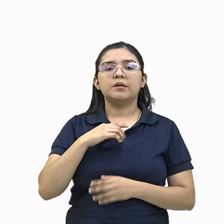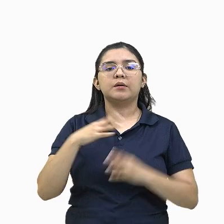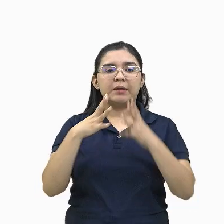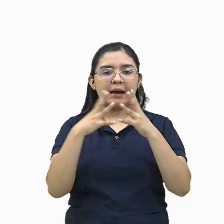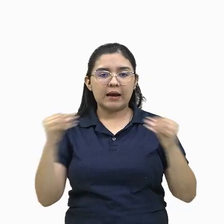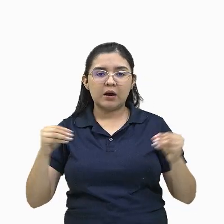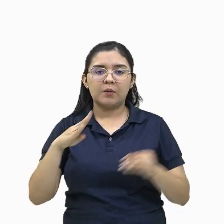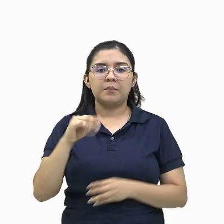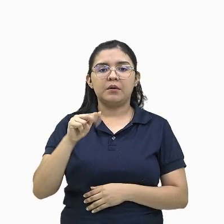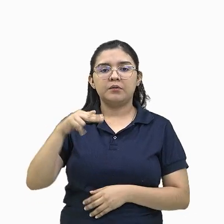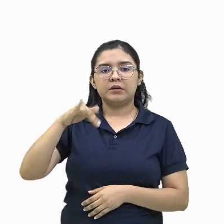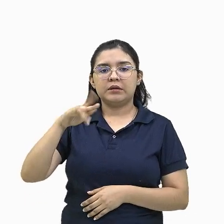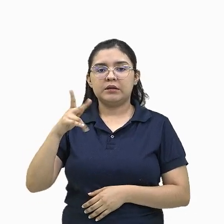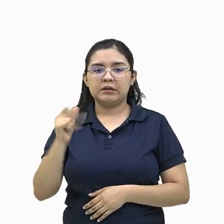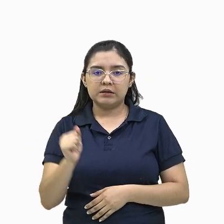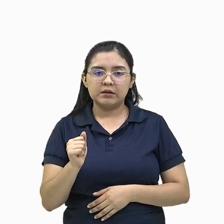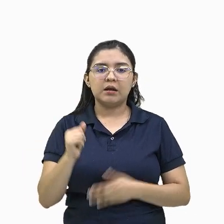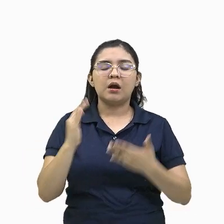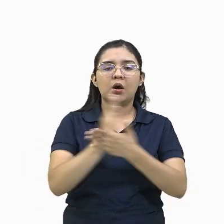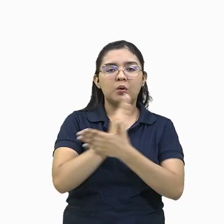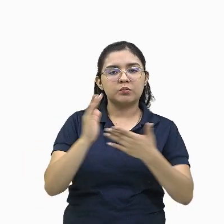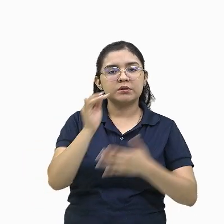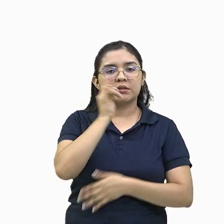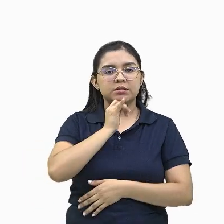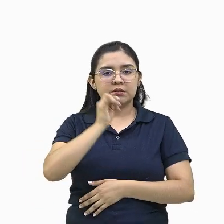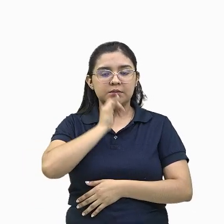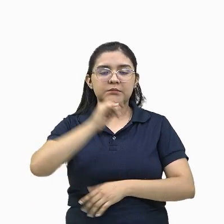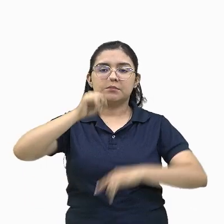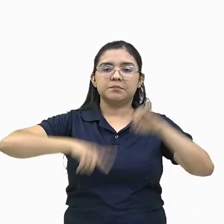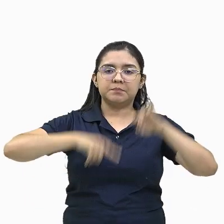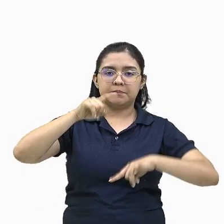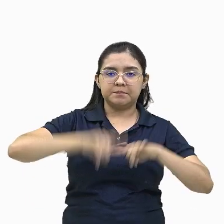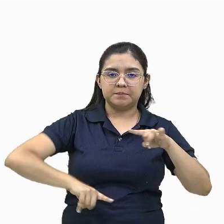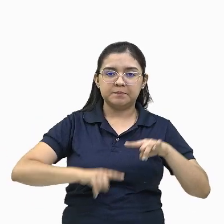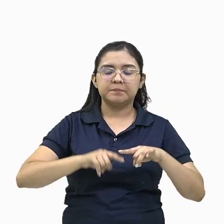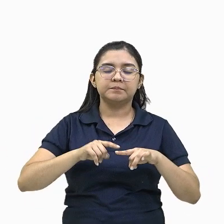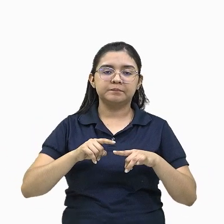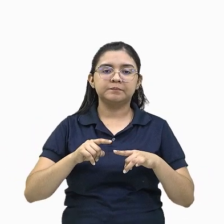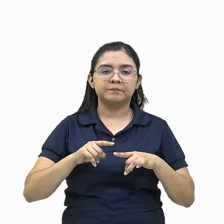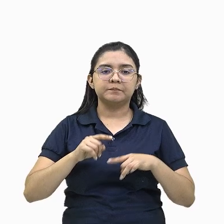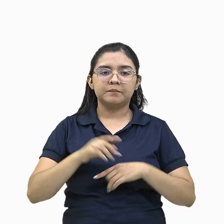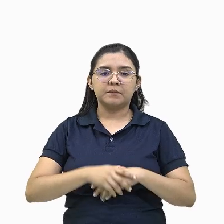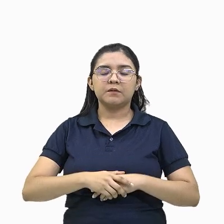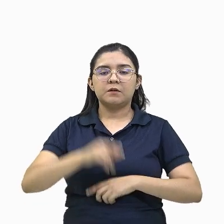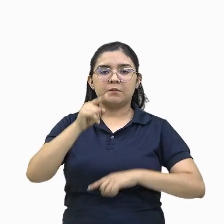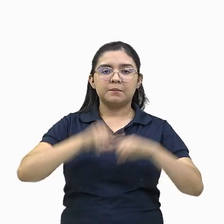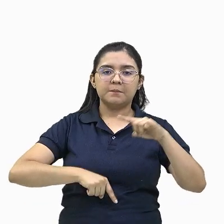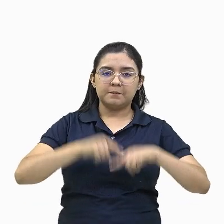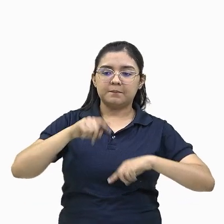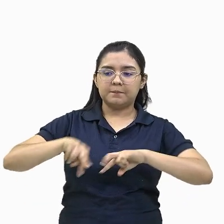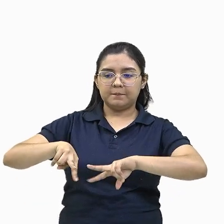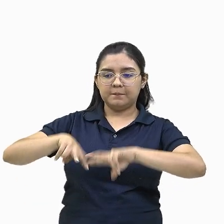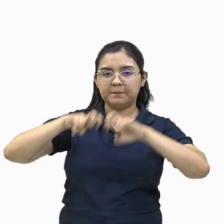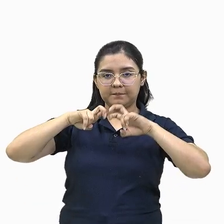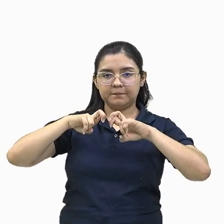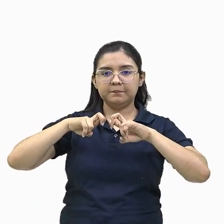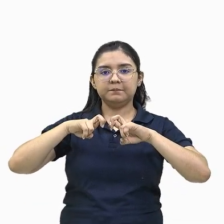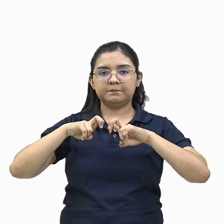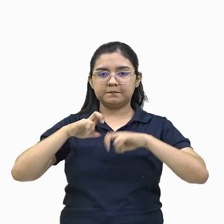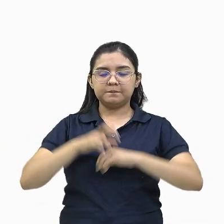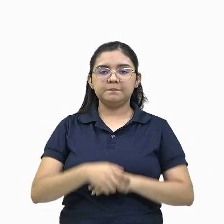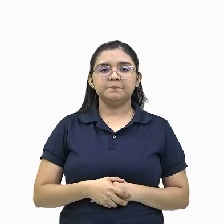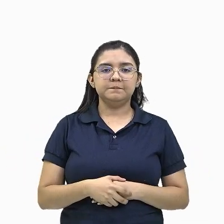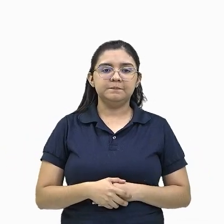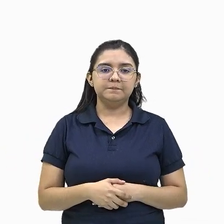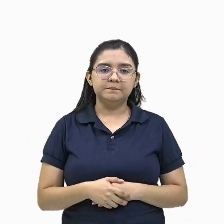da baunilha. São algumas dessas atividades, alguns desses produtos, né, que eram explorados, que foram